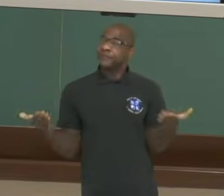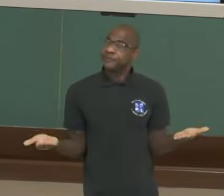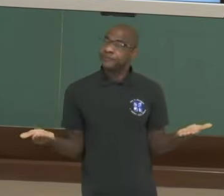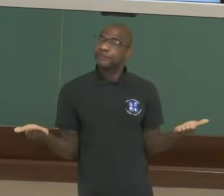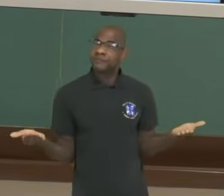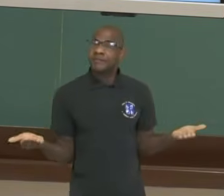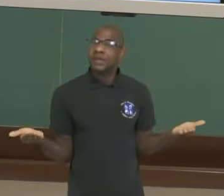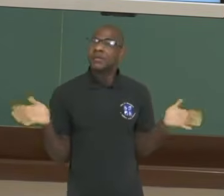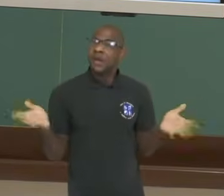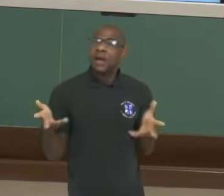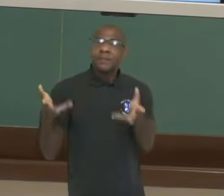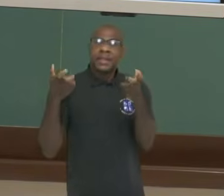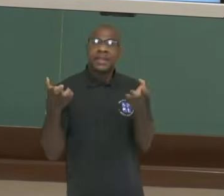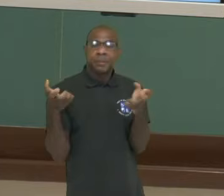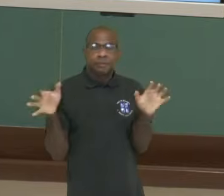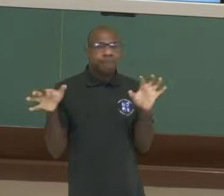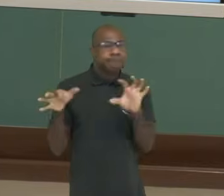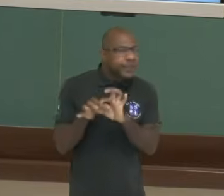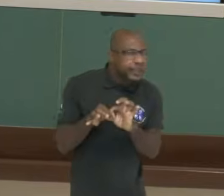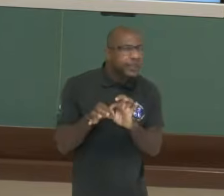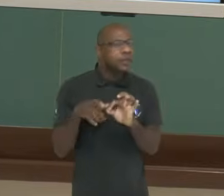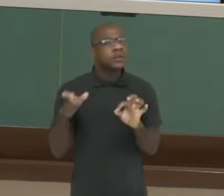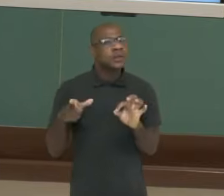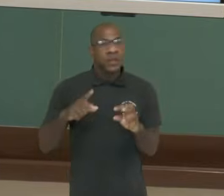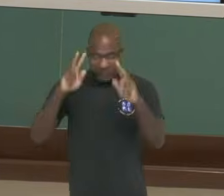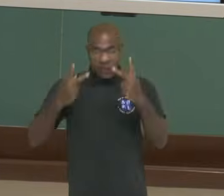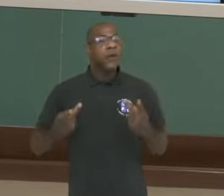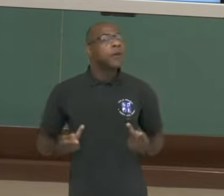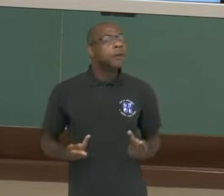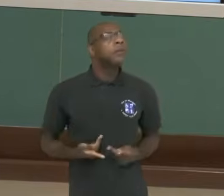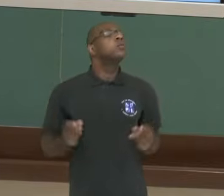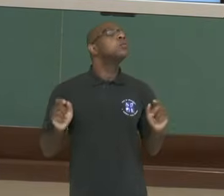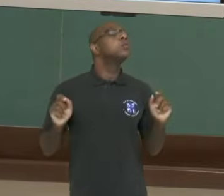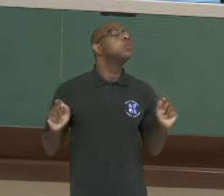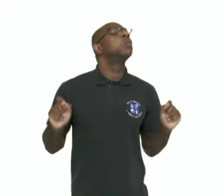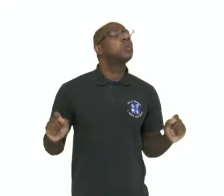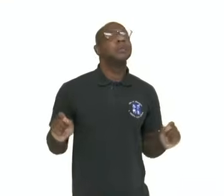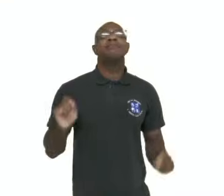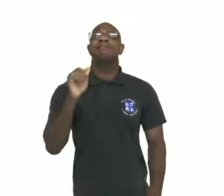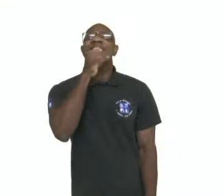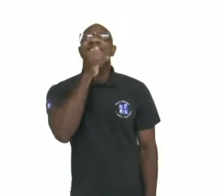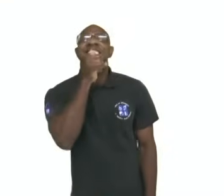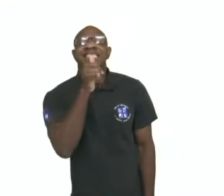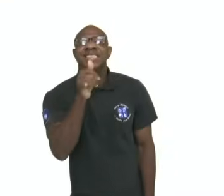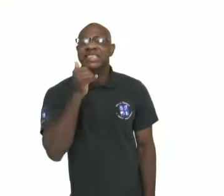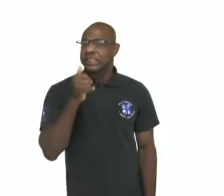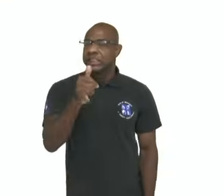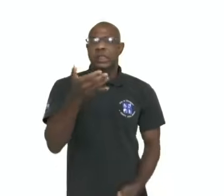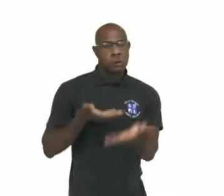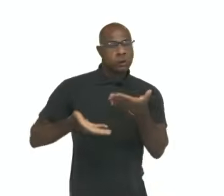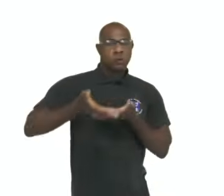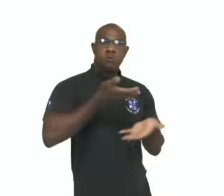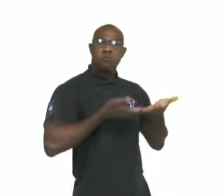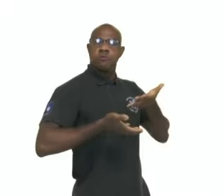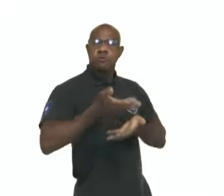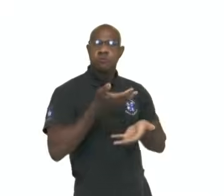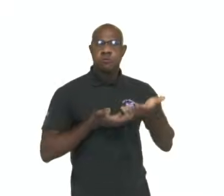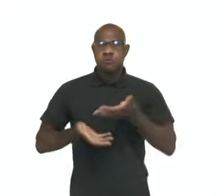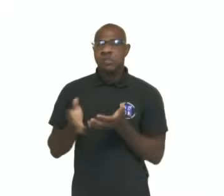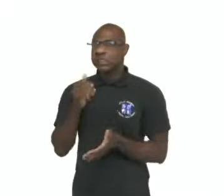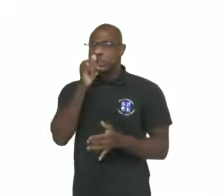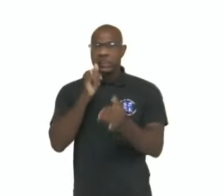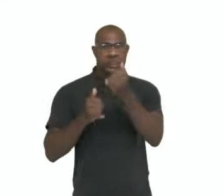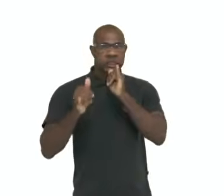já percebe uma ligação aí, né, do ser humano com a eletricidade, interagindo aí com os fenômenos